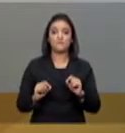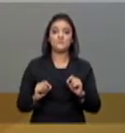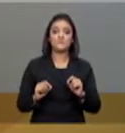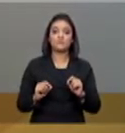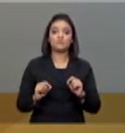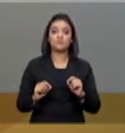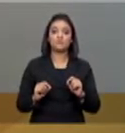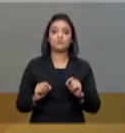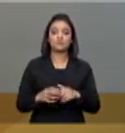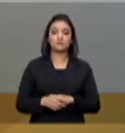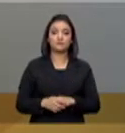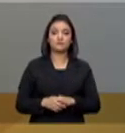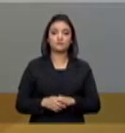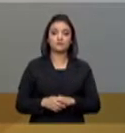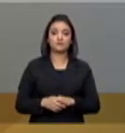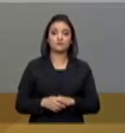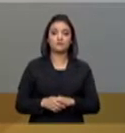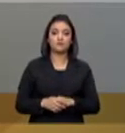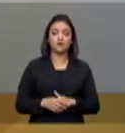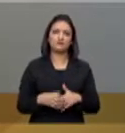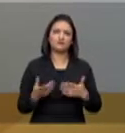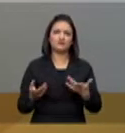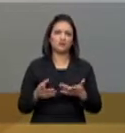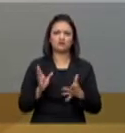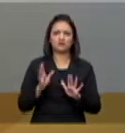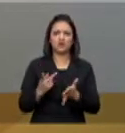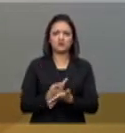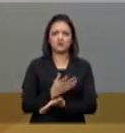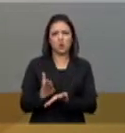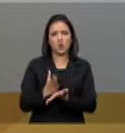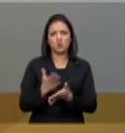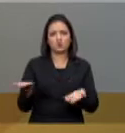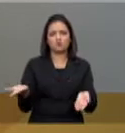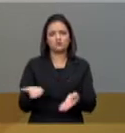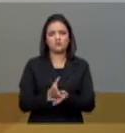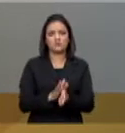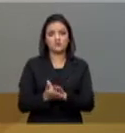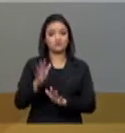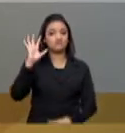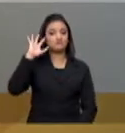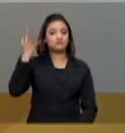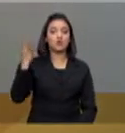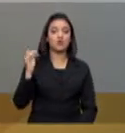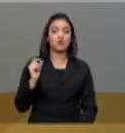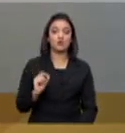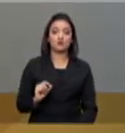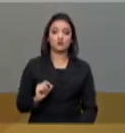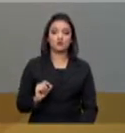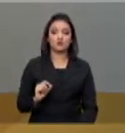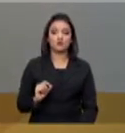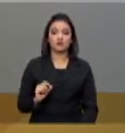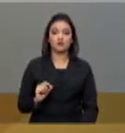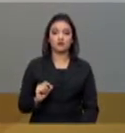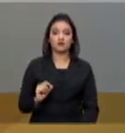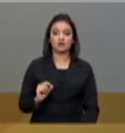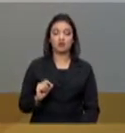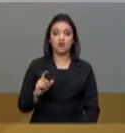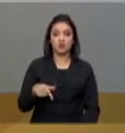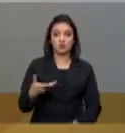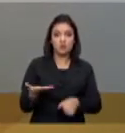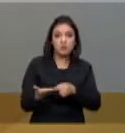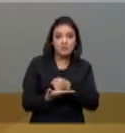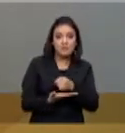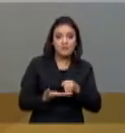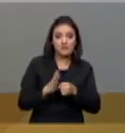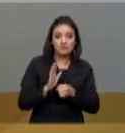alguns, incluído aí alguns julgados nossos, têm sido considerados como um princípio